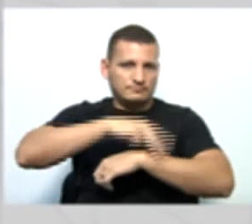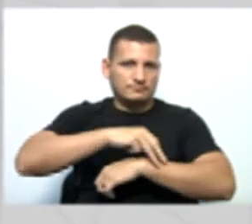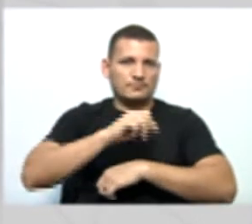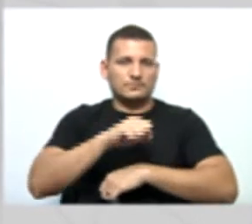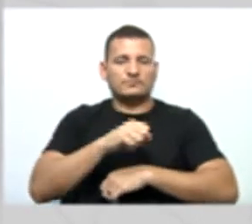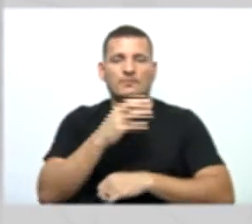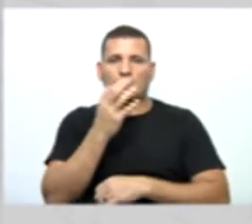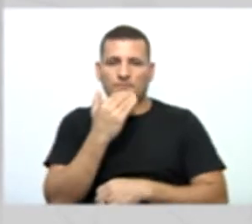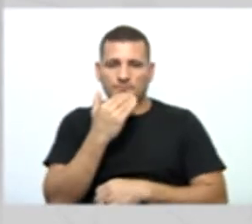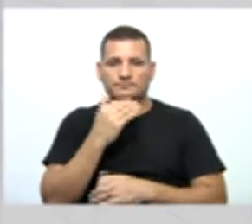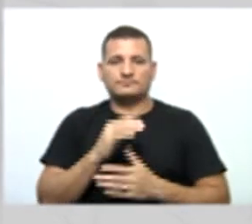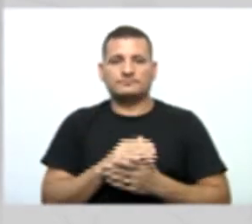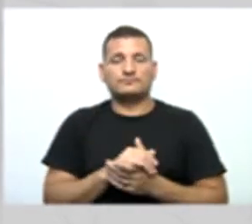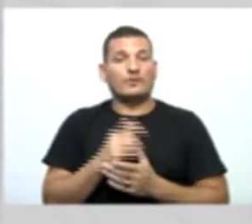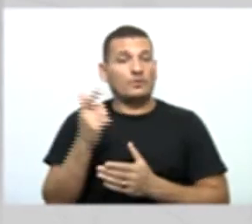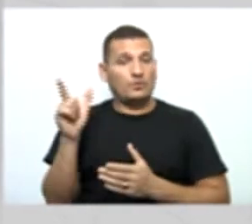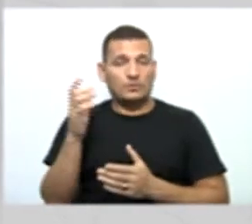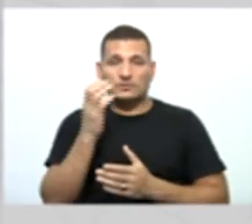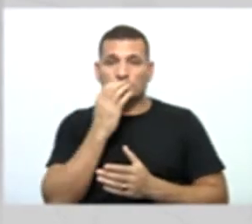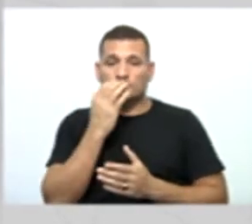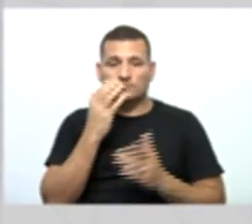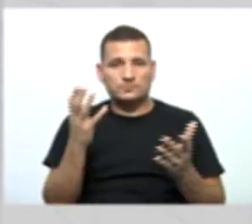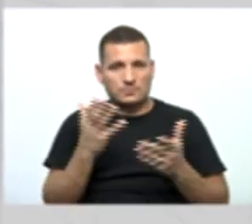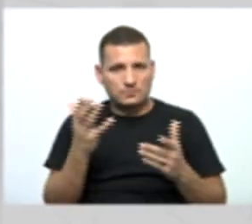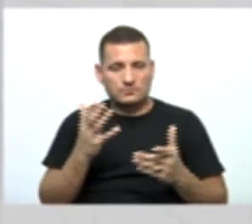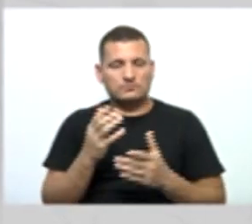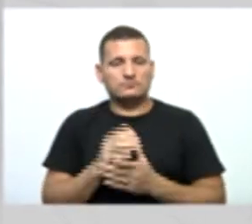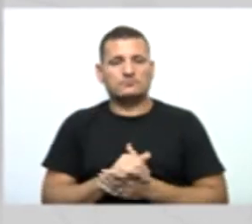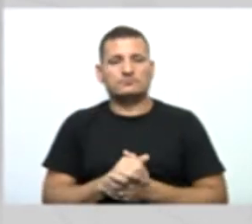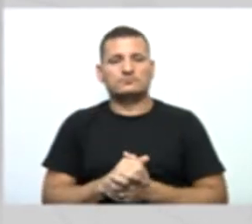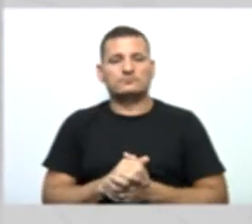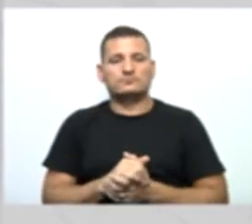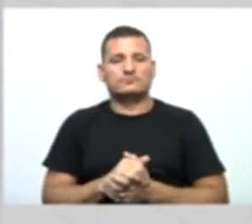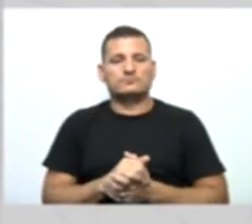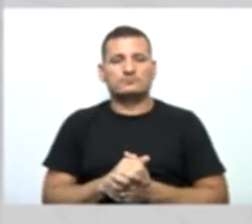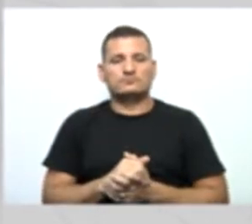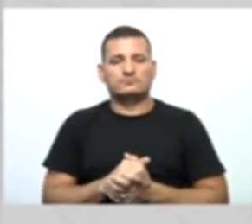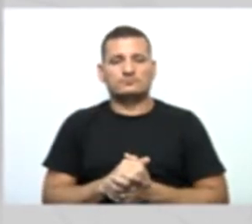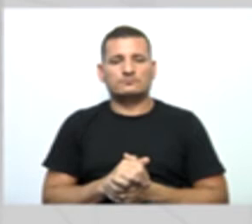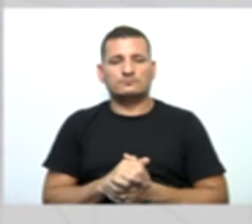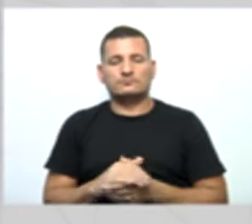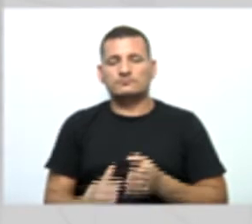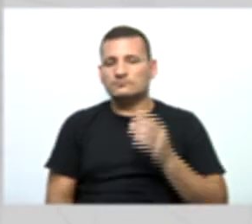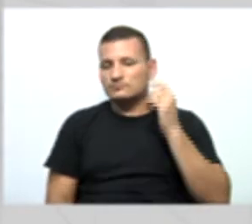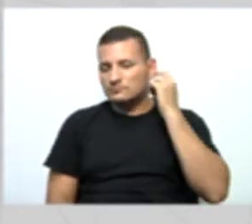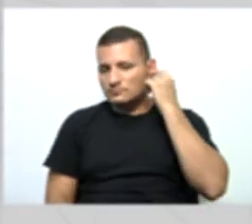das mesmas características. Vamos lá.